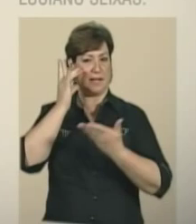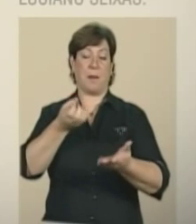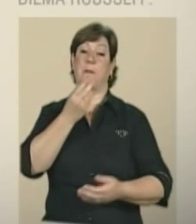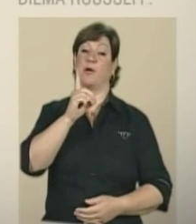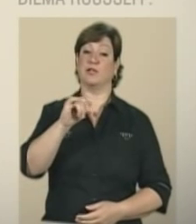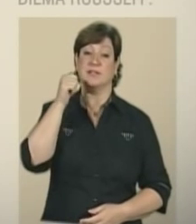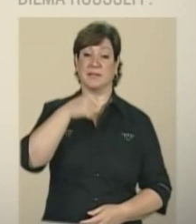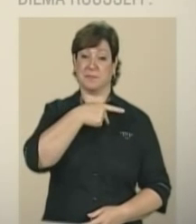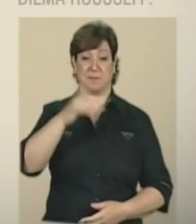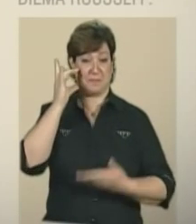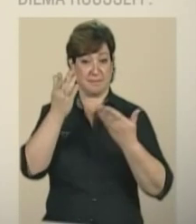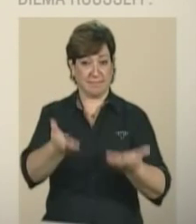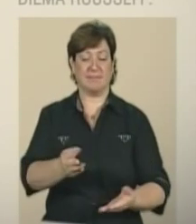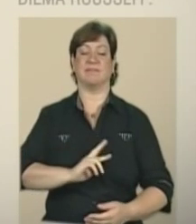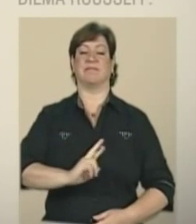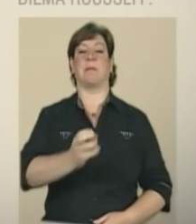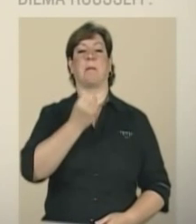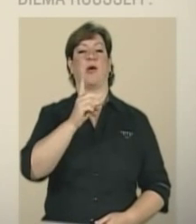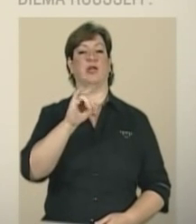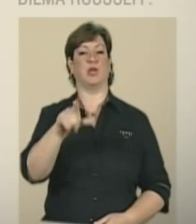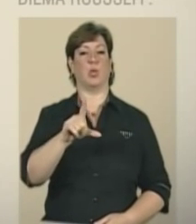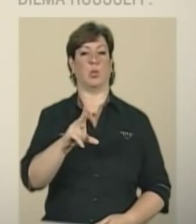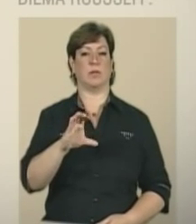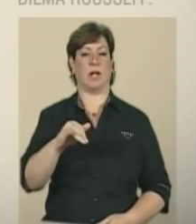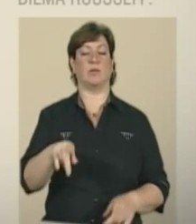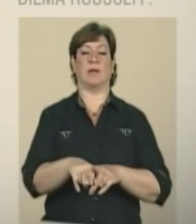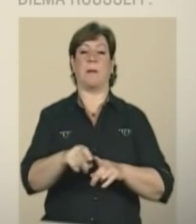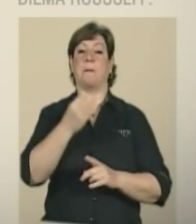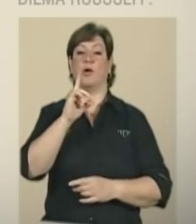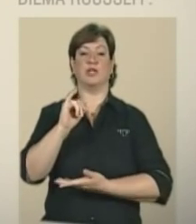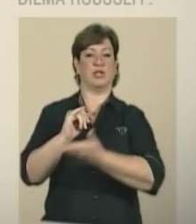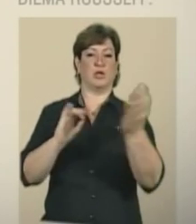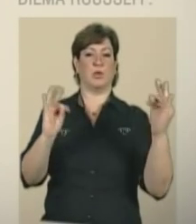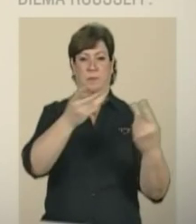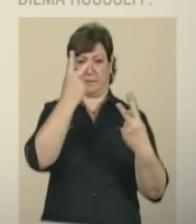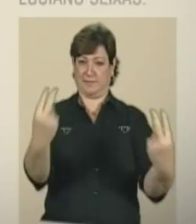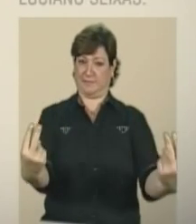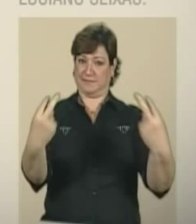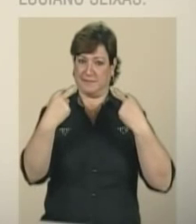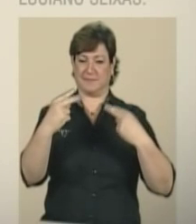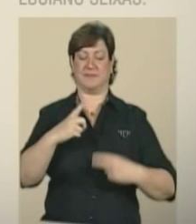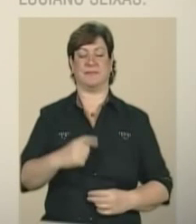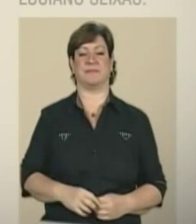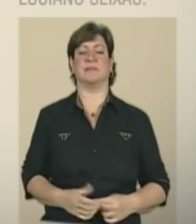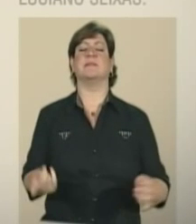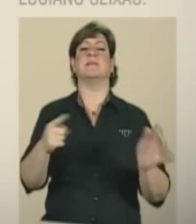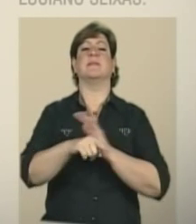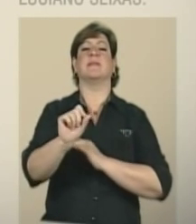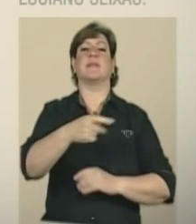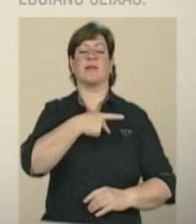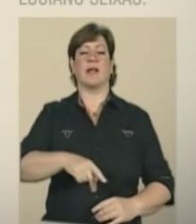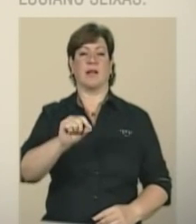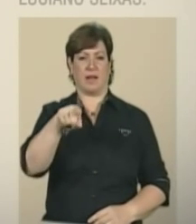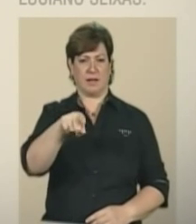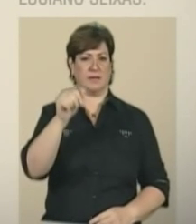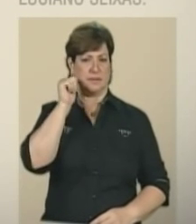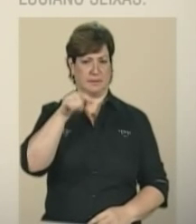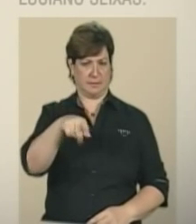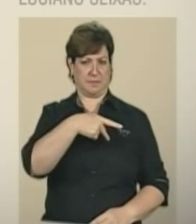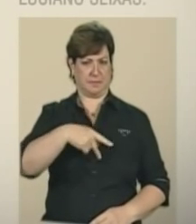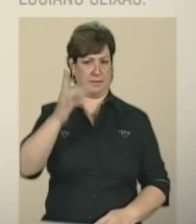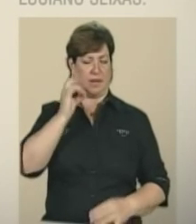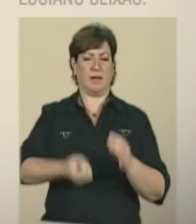presidenta Bom dia Luciano e Bom dia a todos aqueles que nos acompanham presidenta a senhora lançou na semana passada o